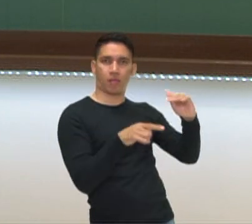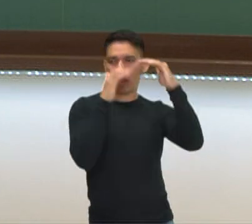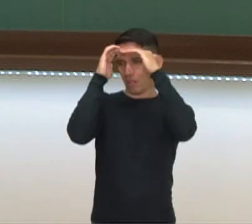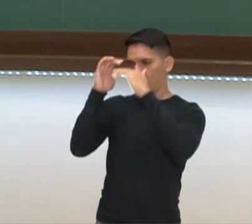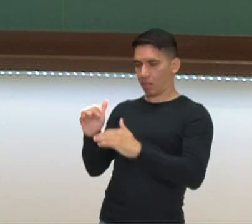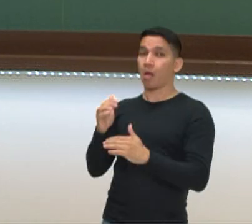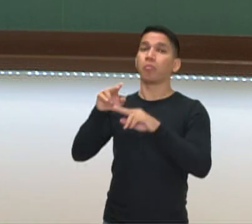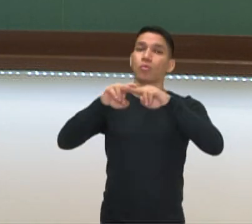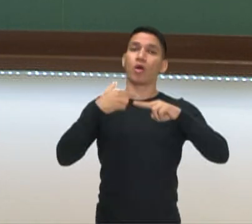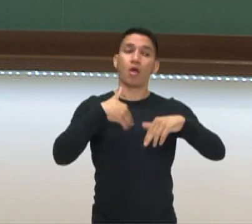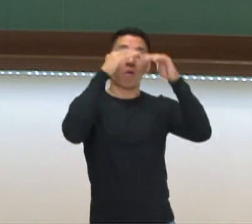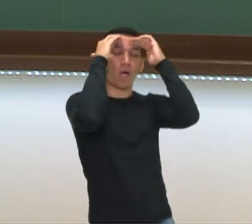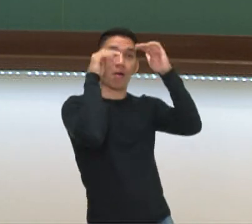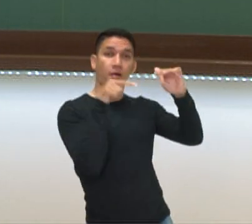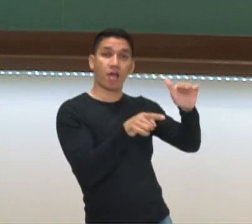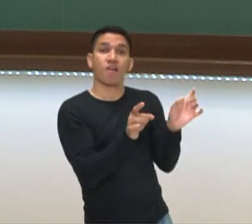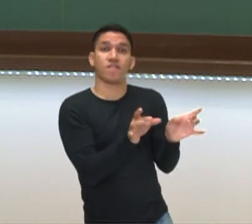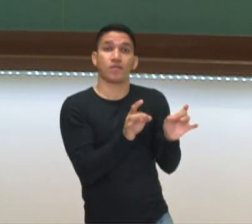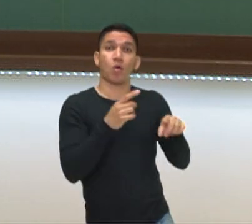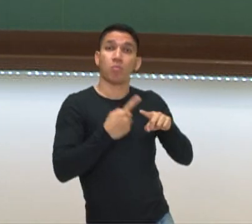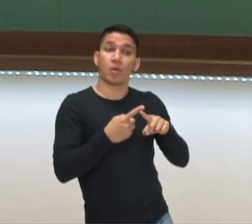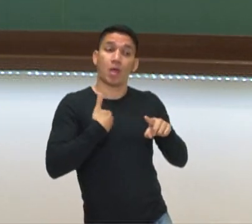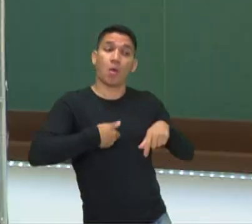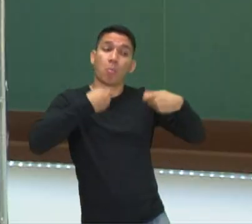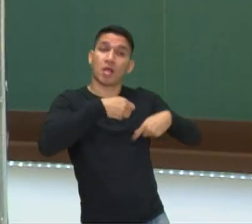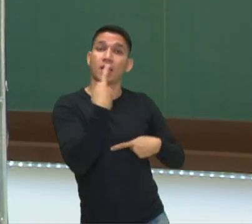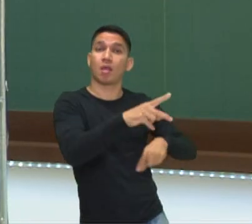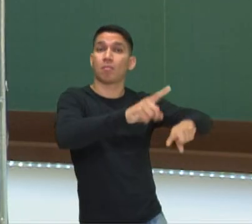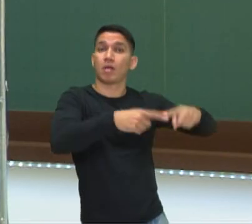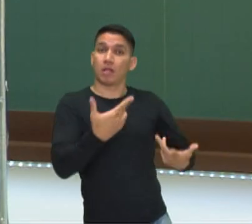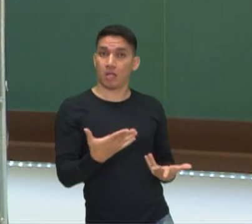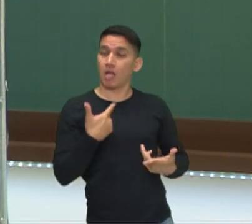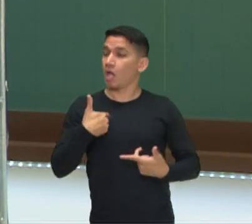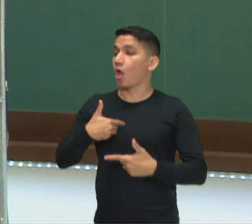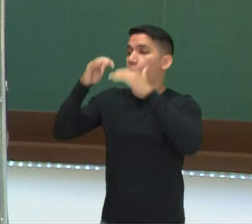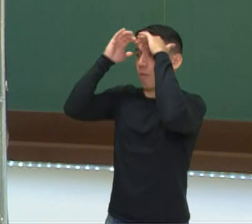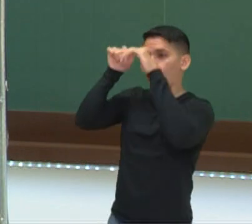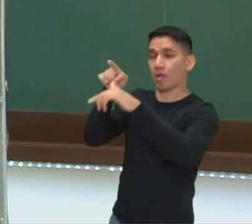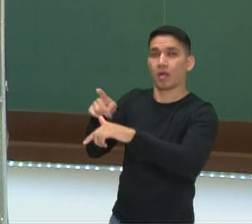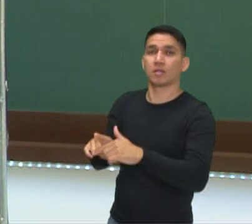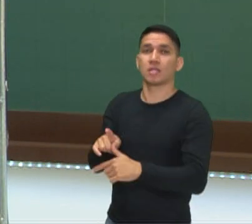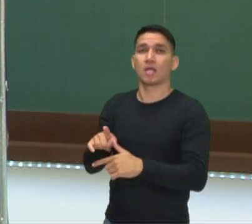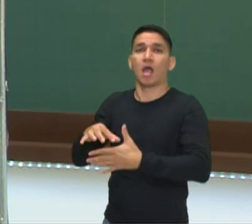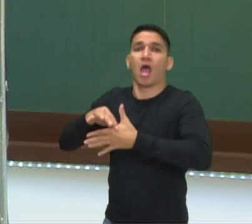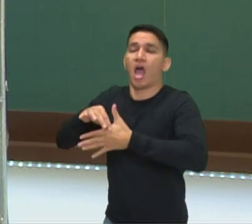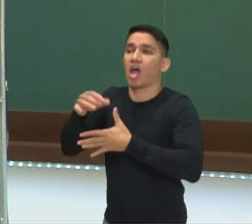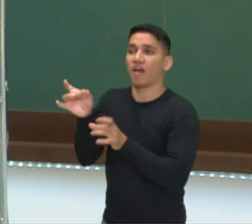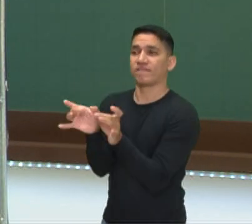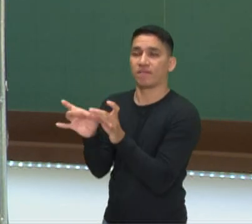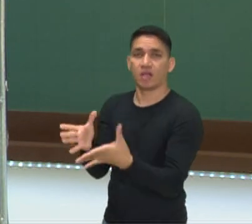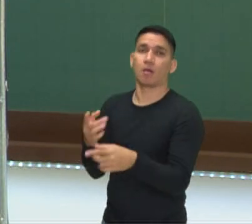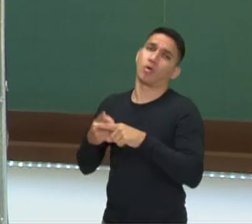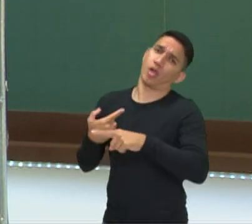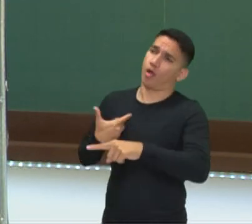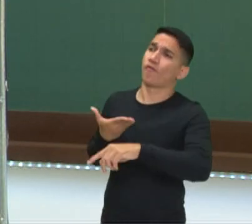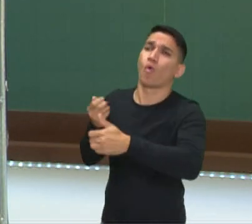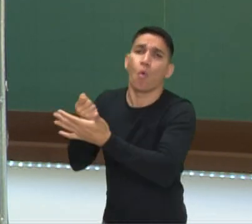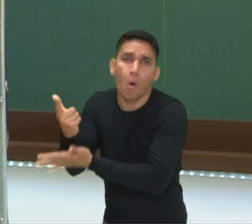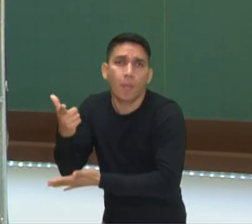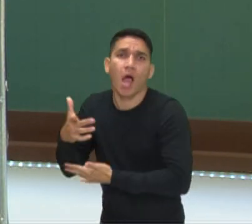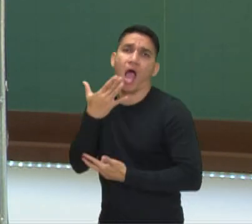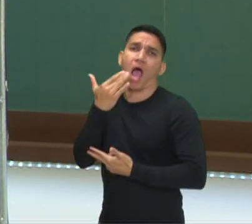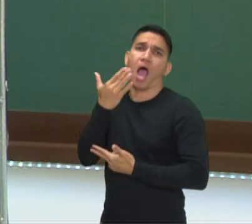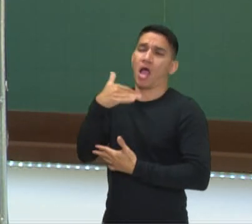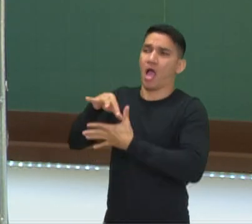porque eu preciso dele para me vender os produtos, eu vou respeitar o açougueiro porque eu vou lá comprar a carninha com ele e por aí vai. Então ele vai